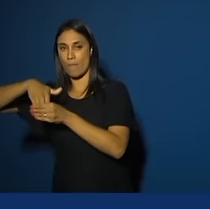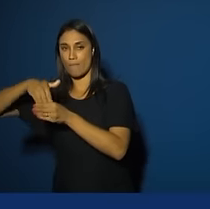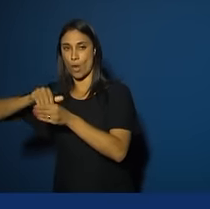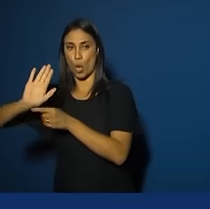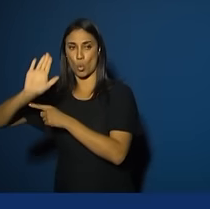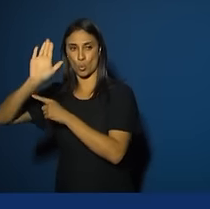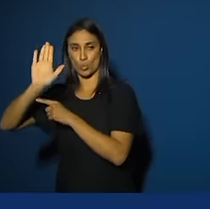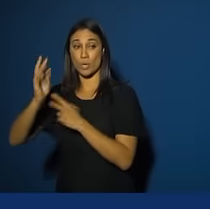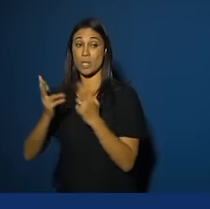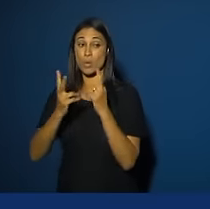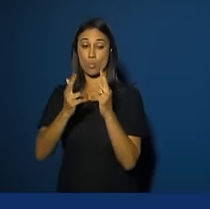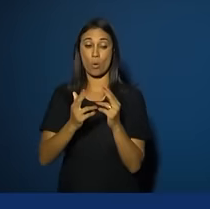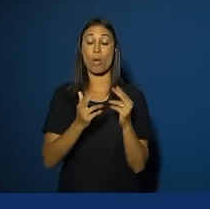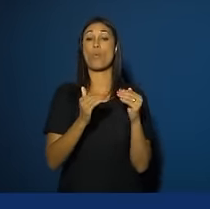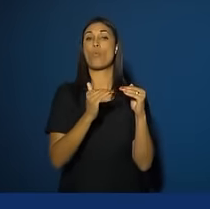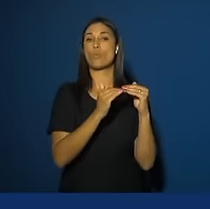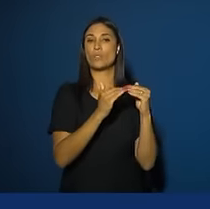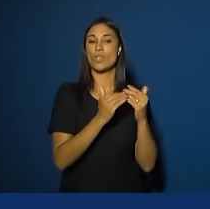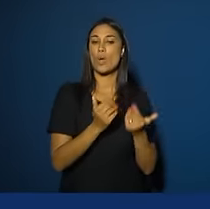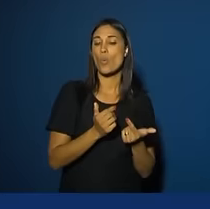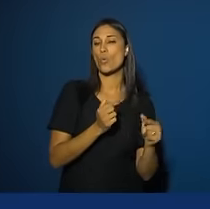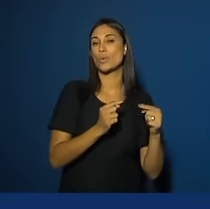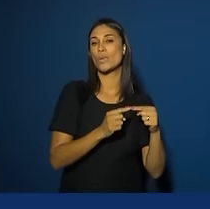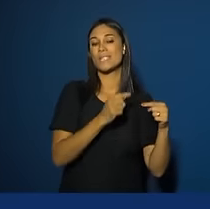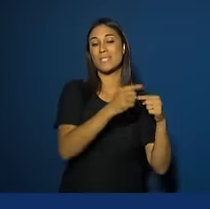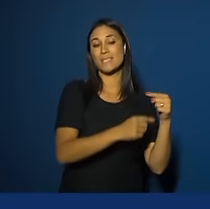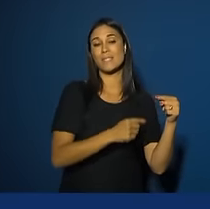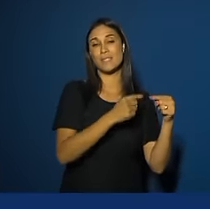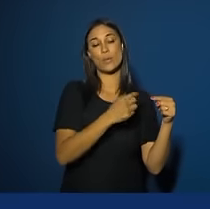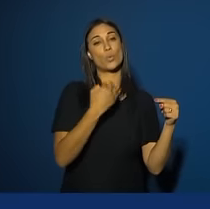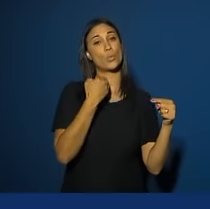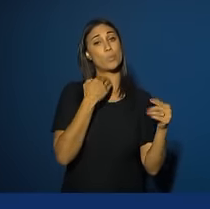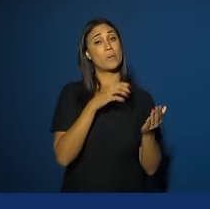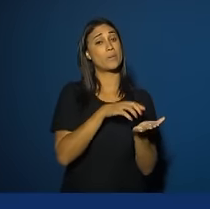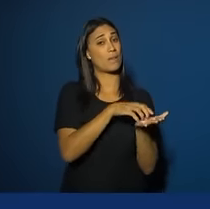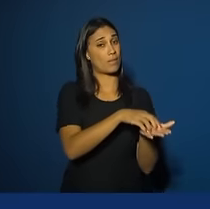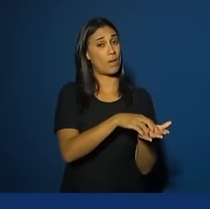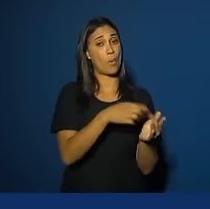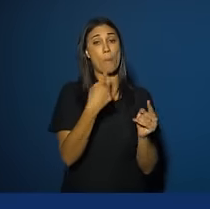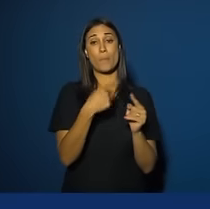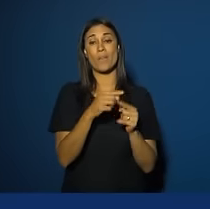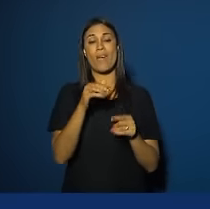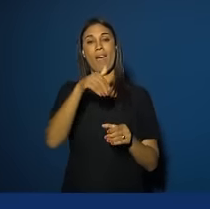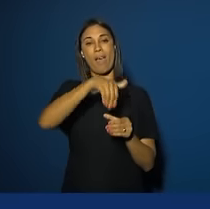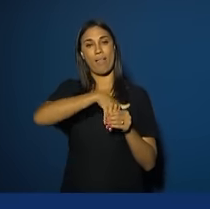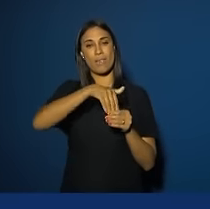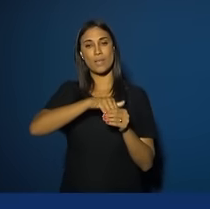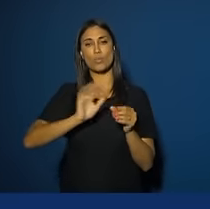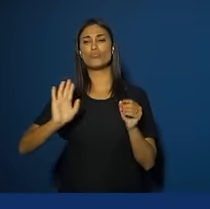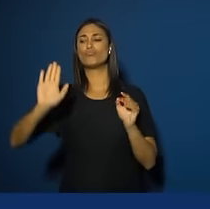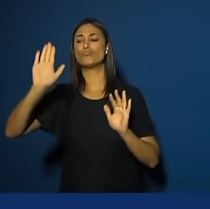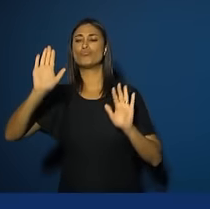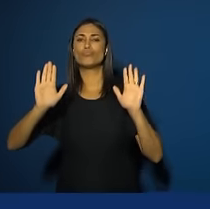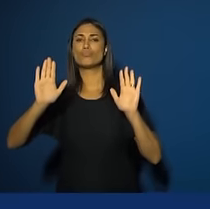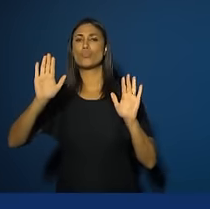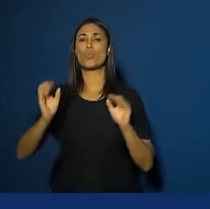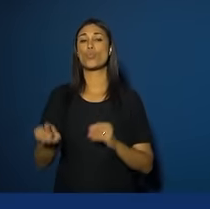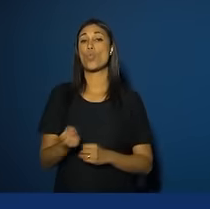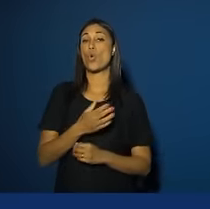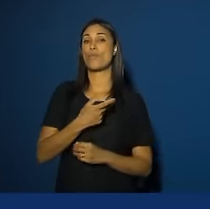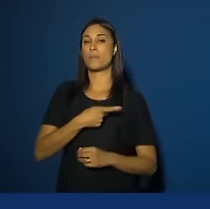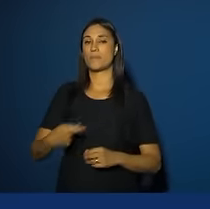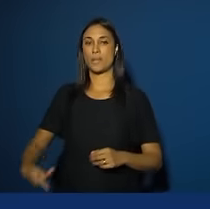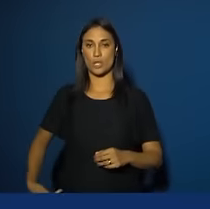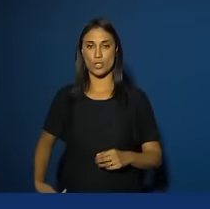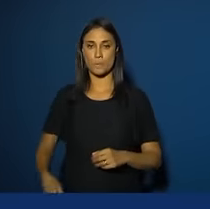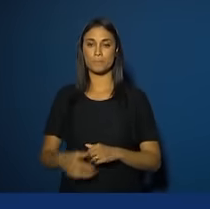antigamente coincidia com o ciclo do Banco Central, porque a eleição definia o novo board, o novo presidente do Banco Central.